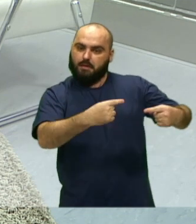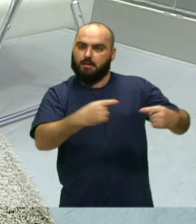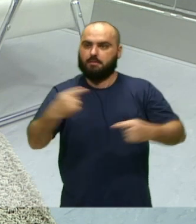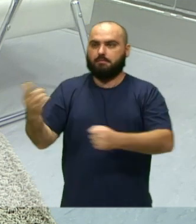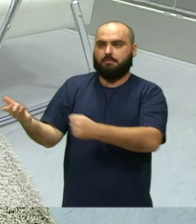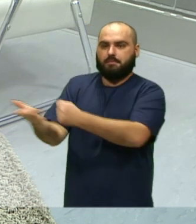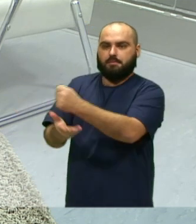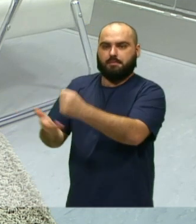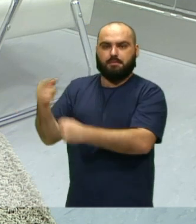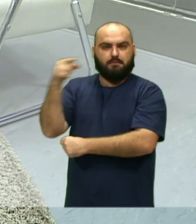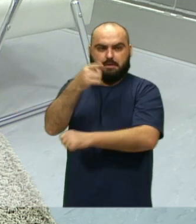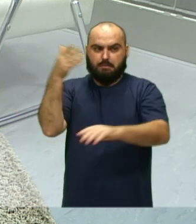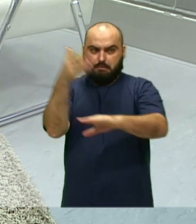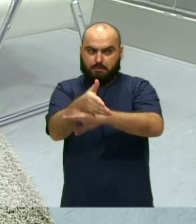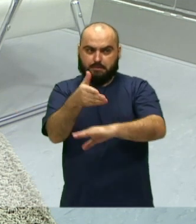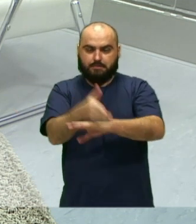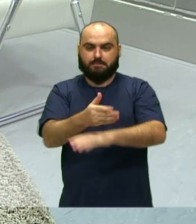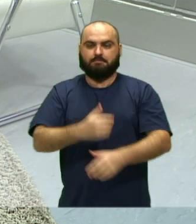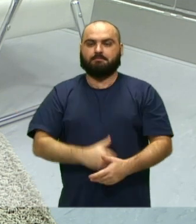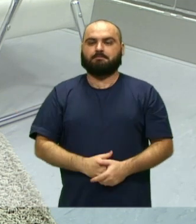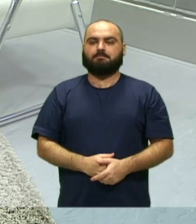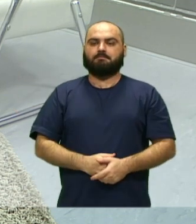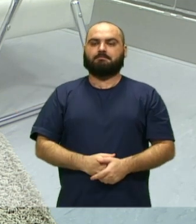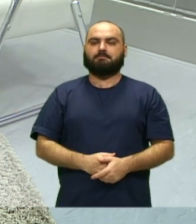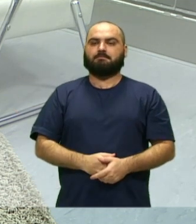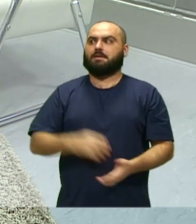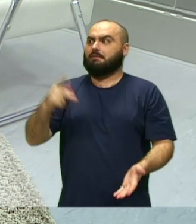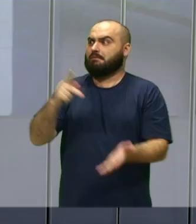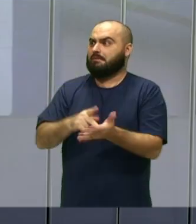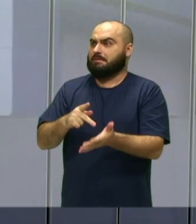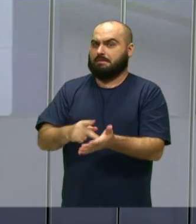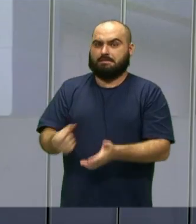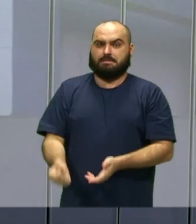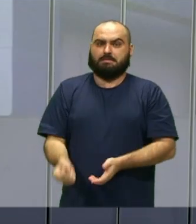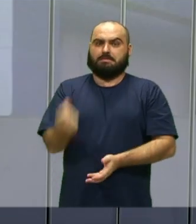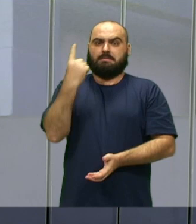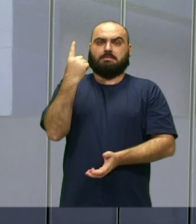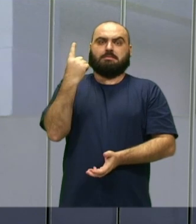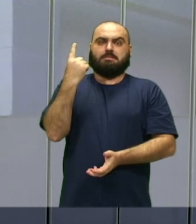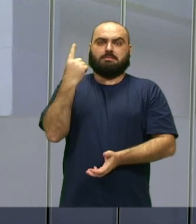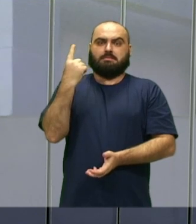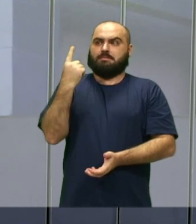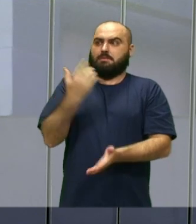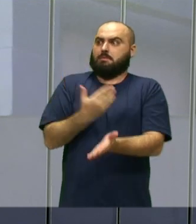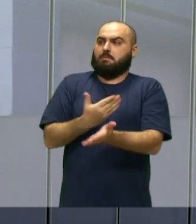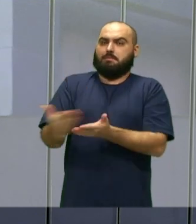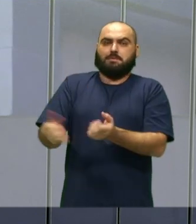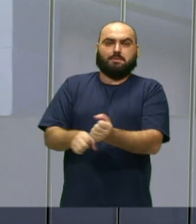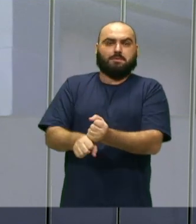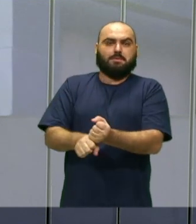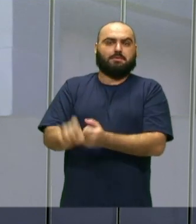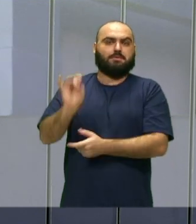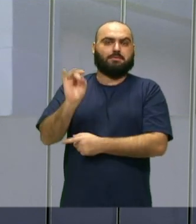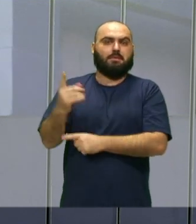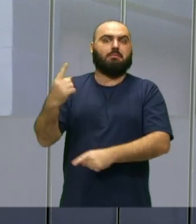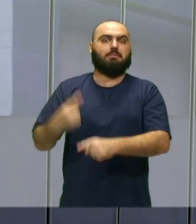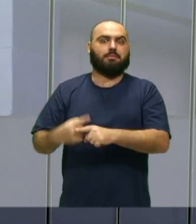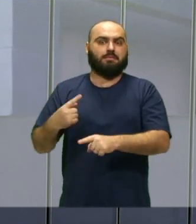senhora participou de todo esse processo. Na verdade, Maurício, está até esquisito dizer que nós estamos só no início do ano, porque realmente foi um